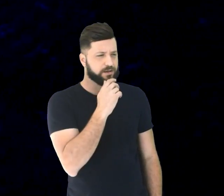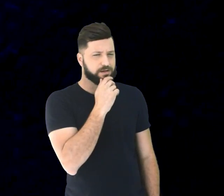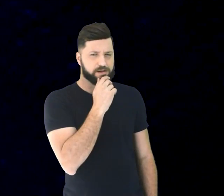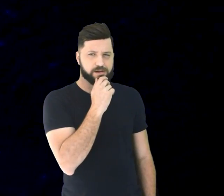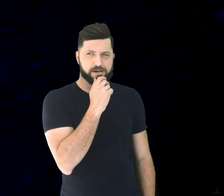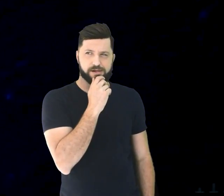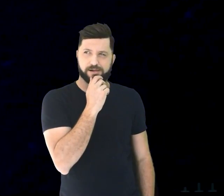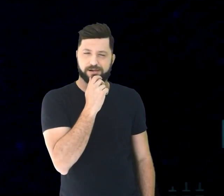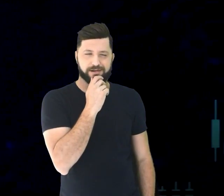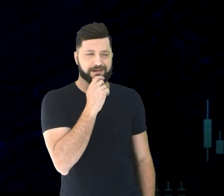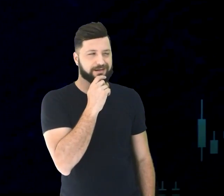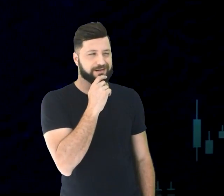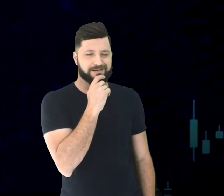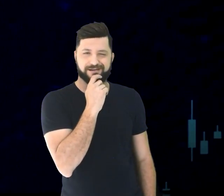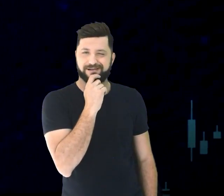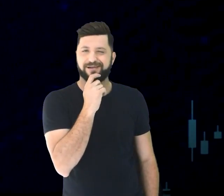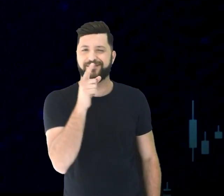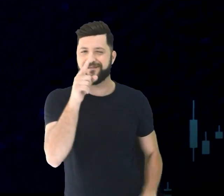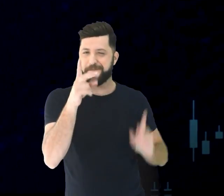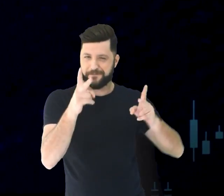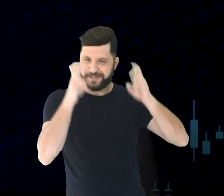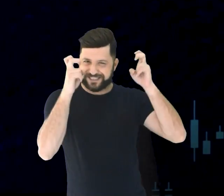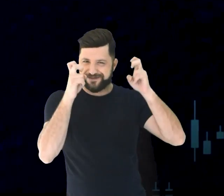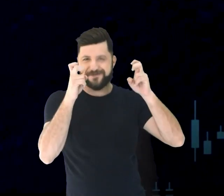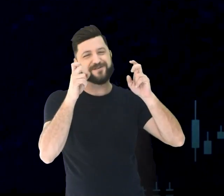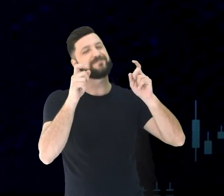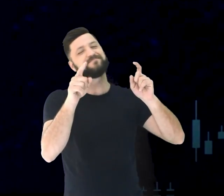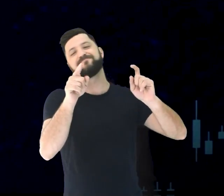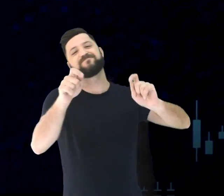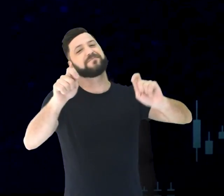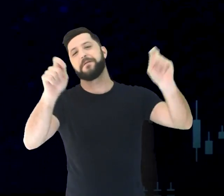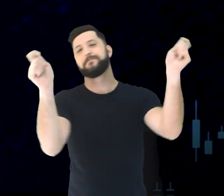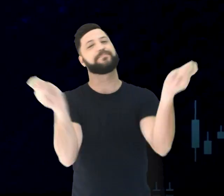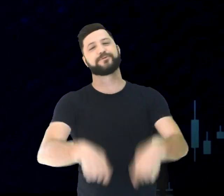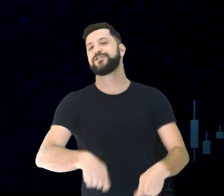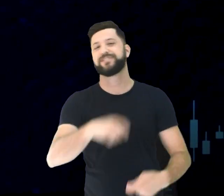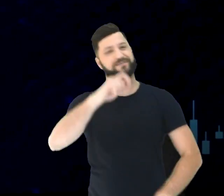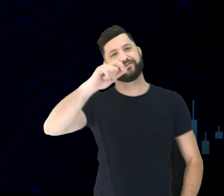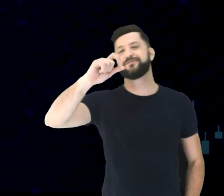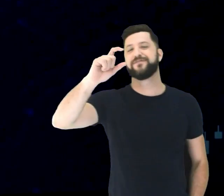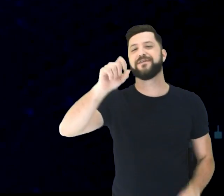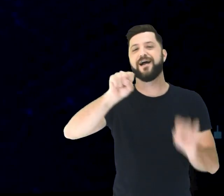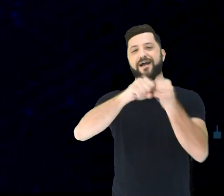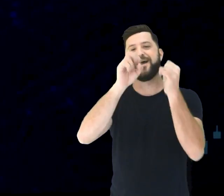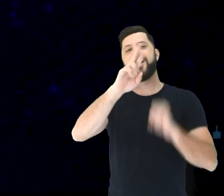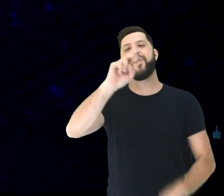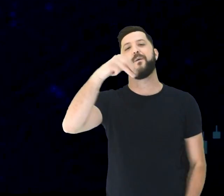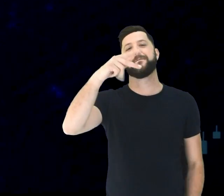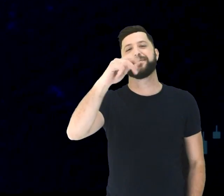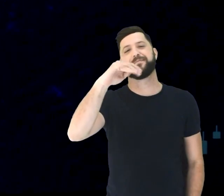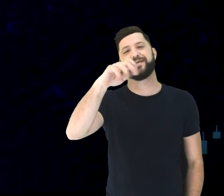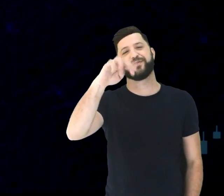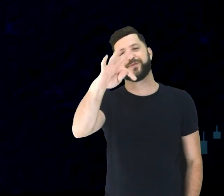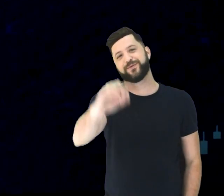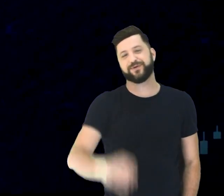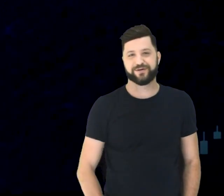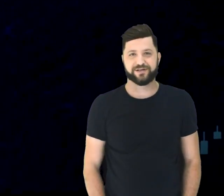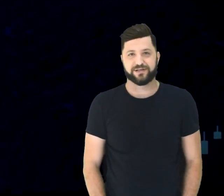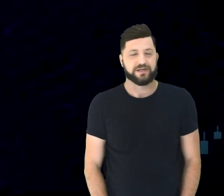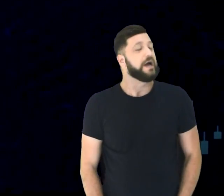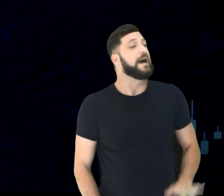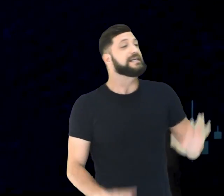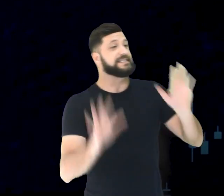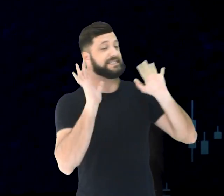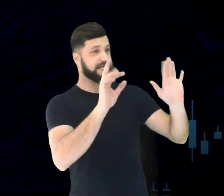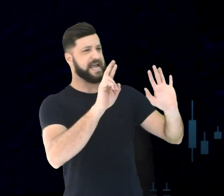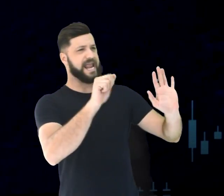e é muito provável nesse cenário que eu esteja assim em um movimento de rompimento Renan e aí beleza